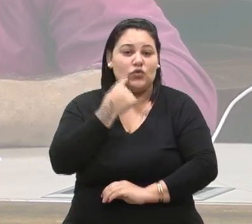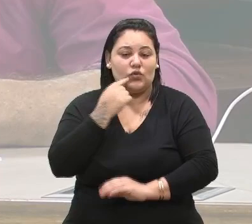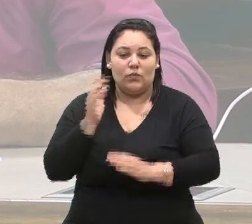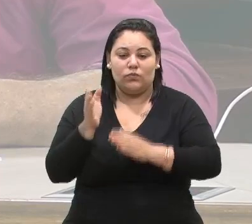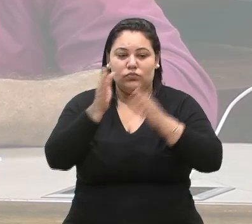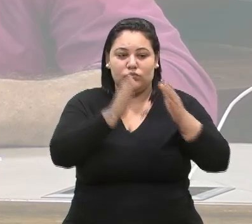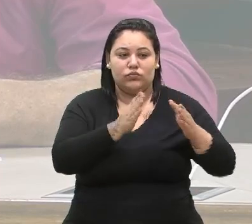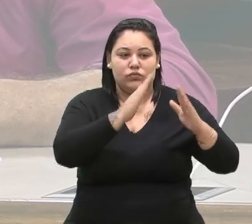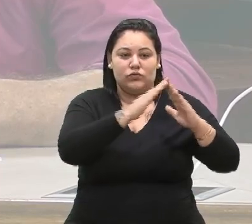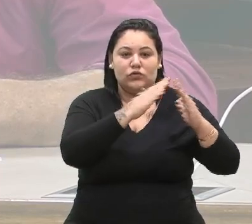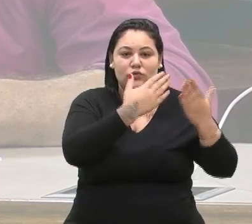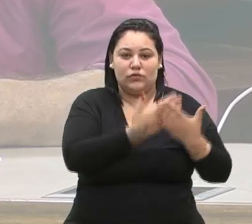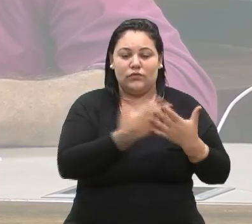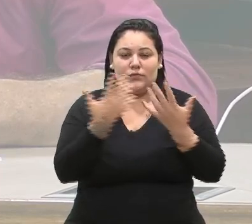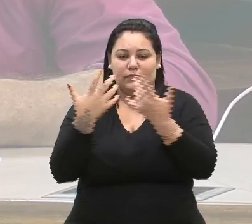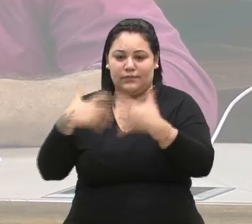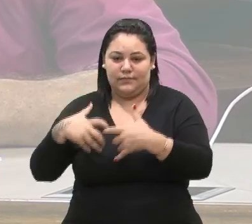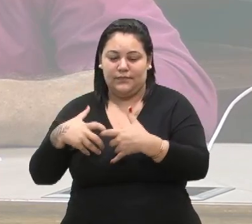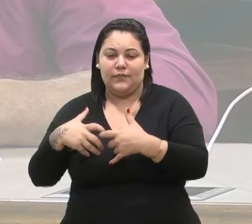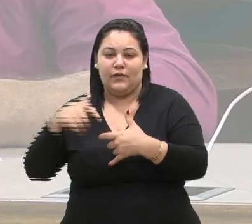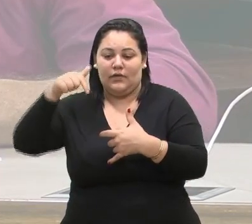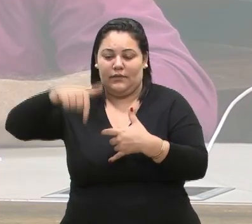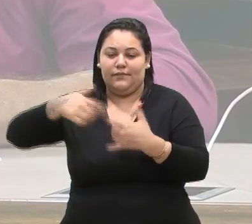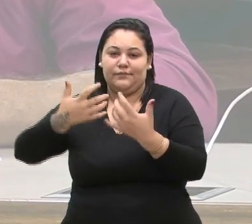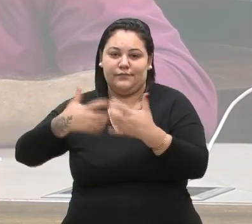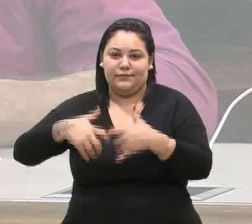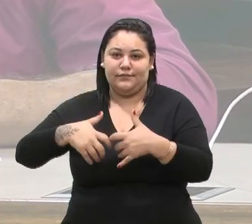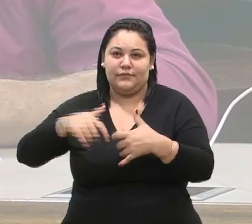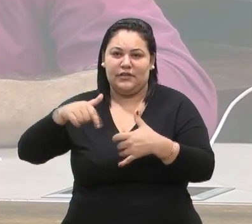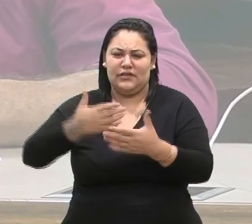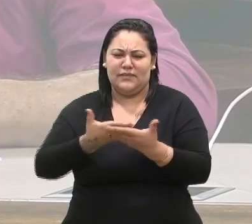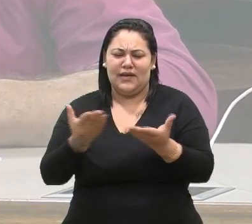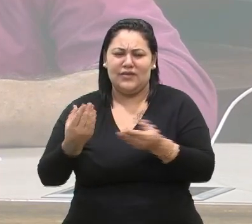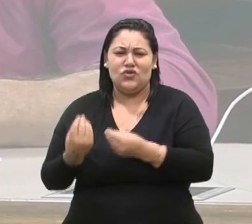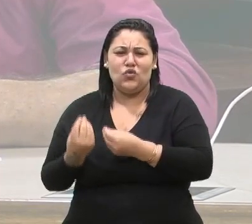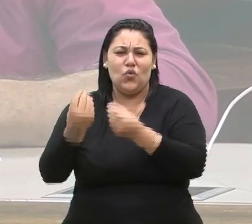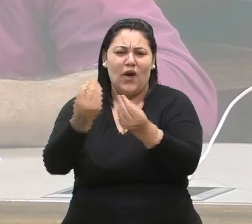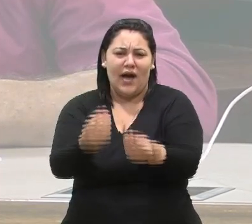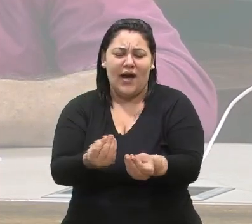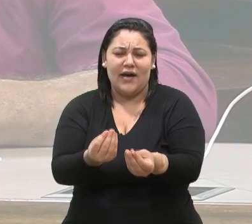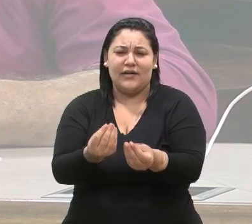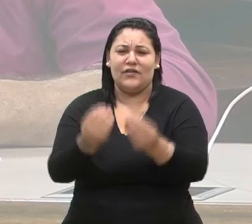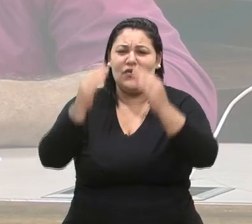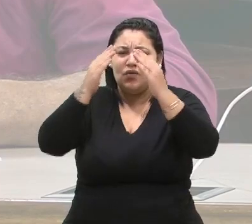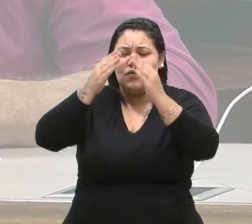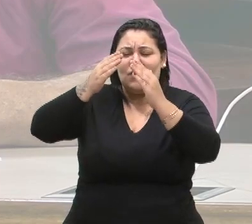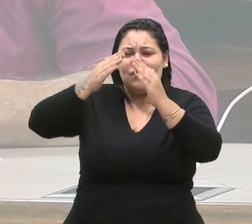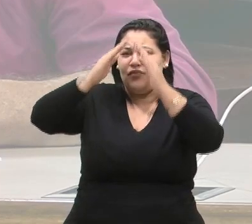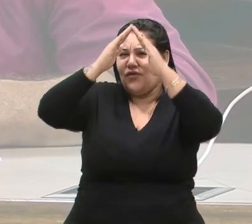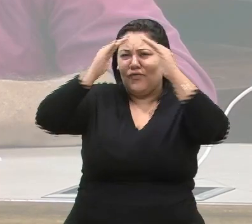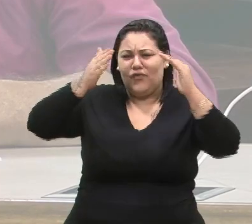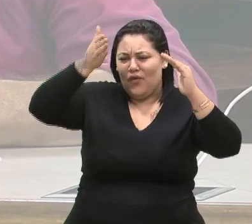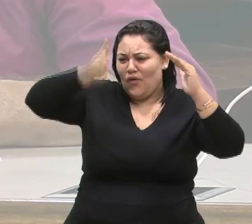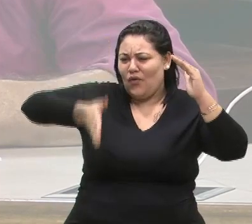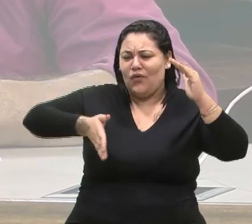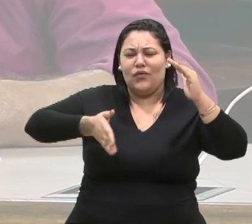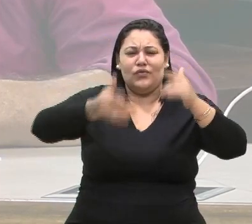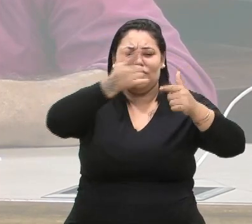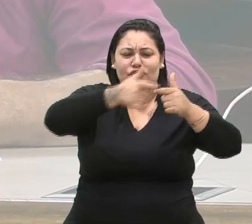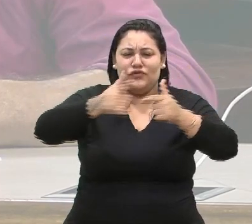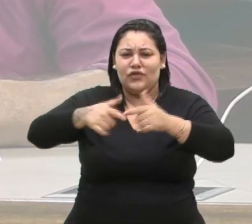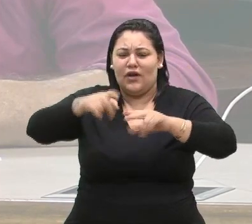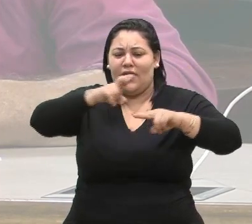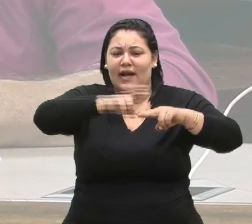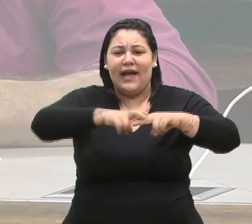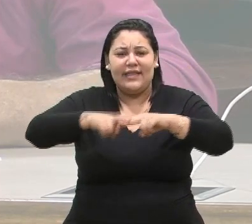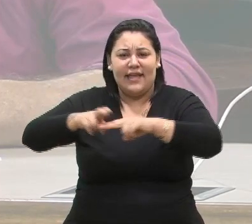inutilizável, 100%. E eles deram forros, divisórias, cadeiras, cerâmicas, né? E